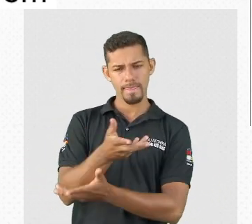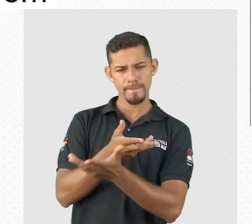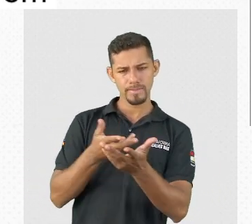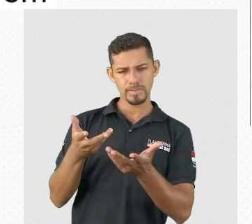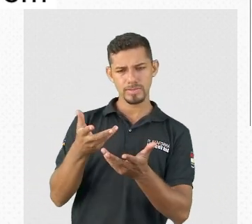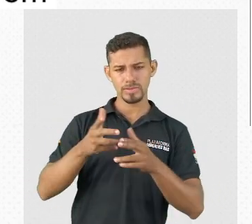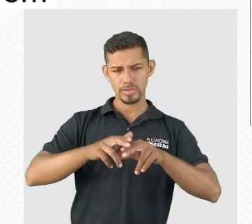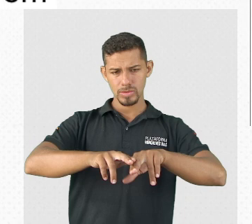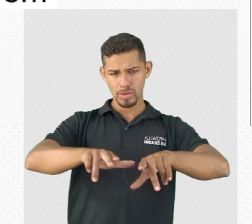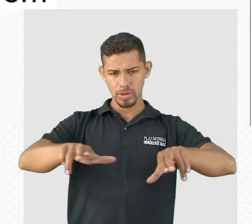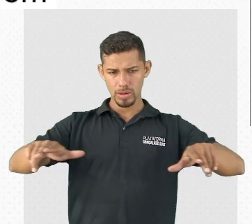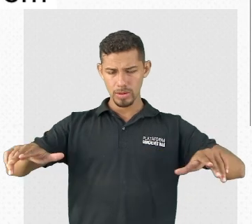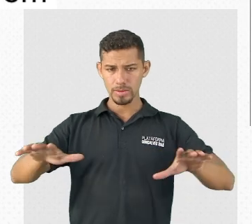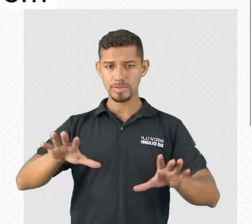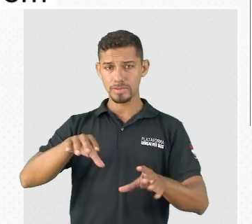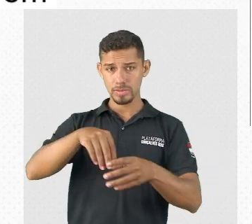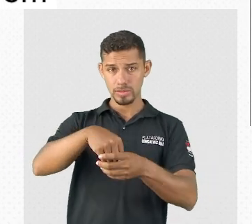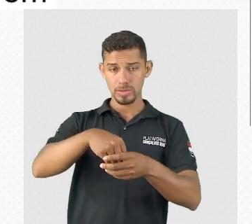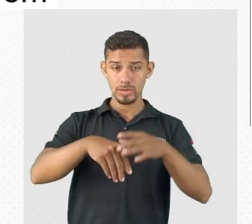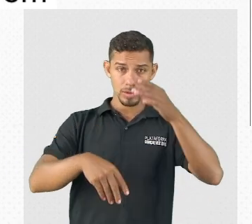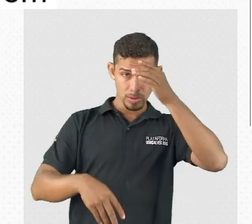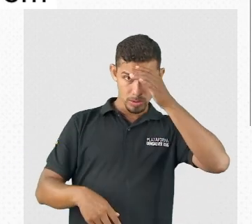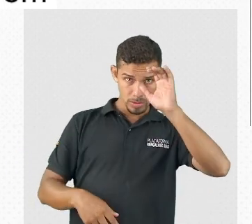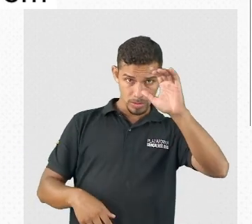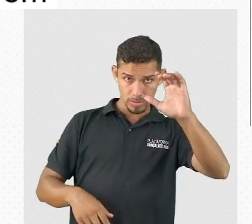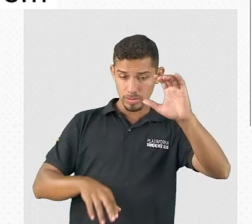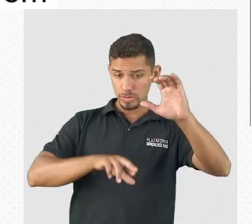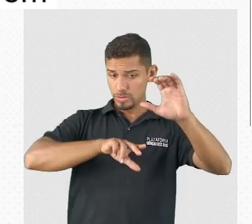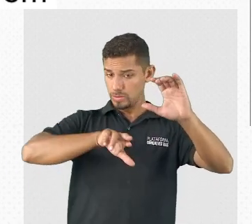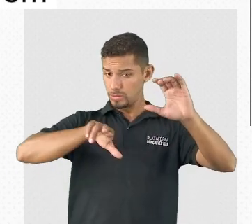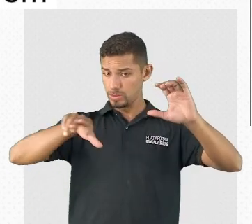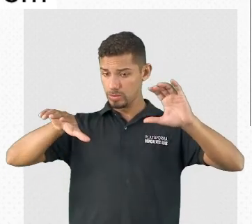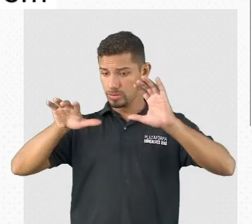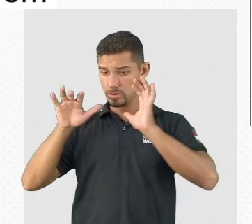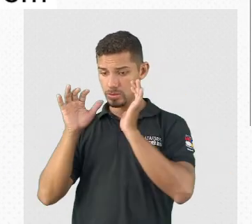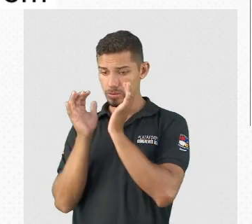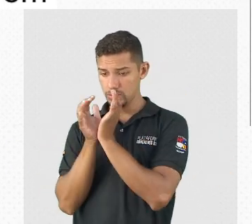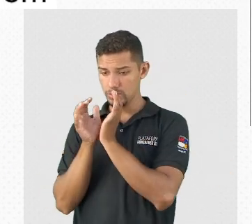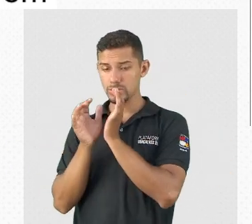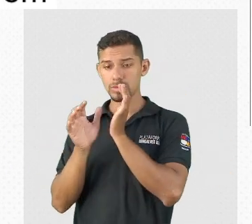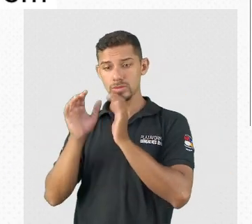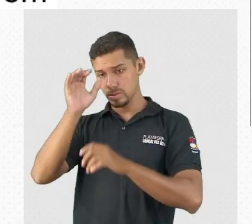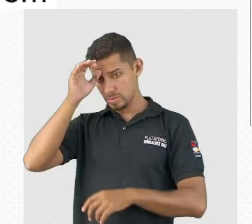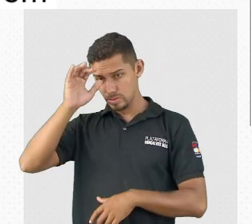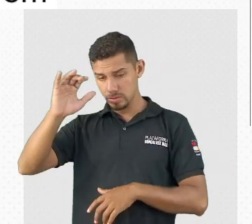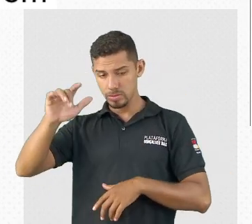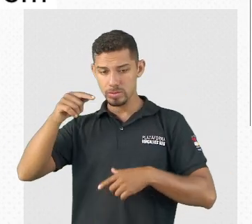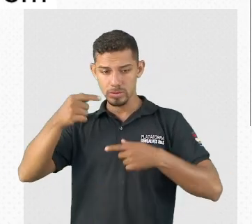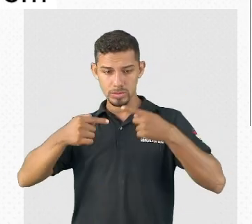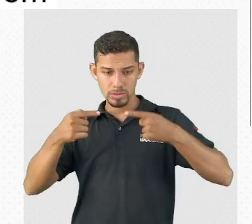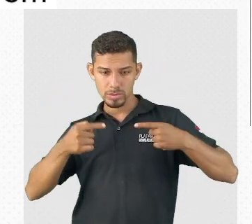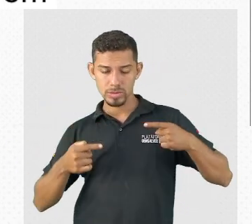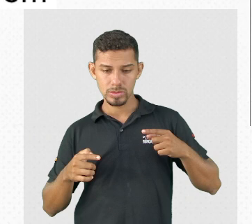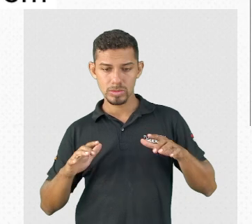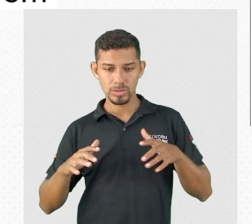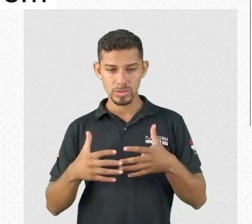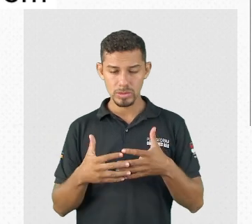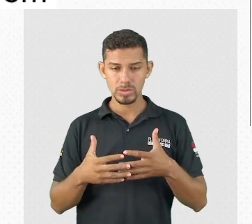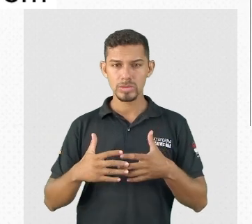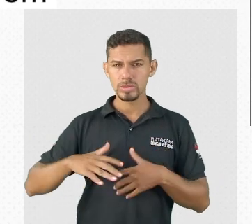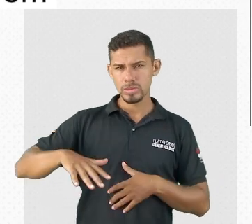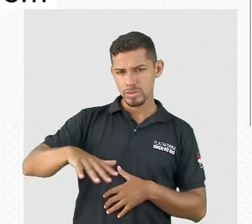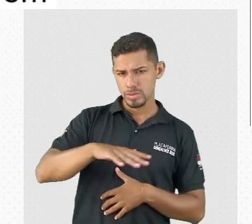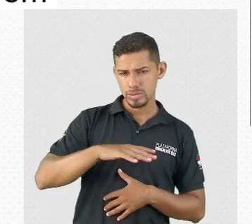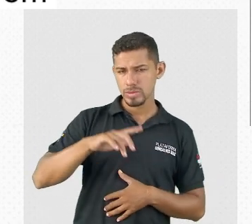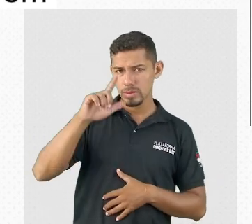da interculturalidade, ou seja, da possibilidade de diferentes grupos e culturas dialogarem por esse bem comum